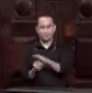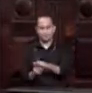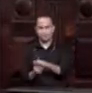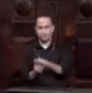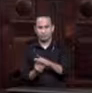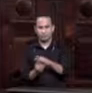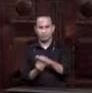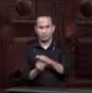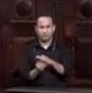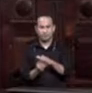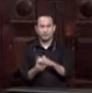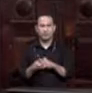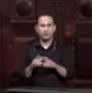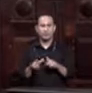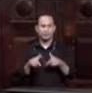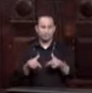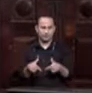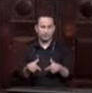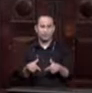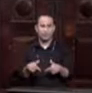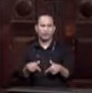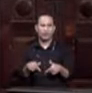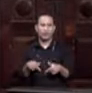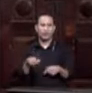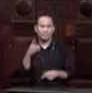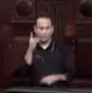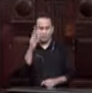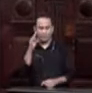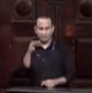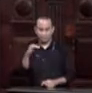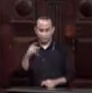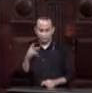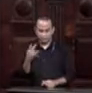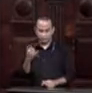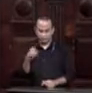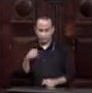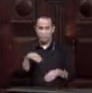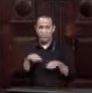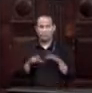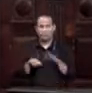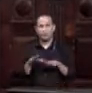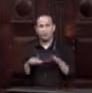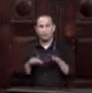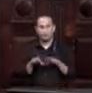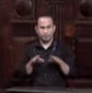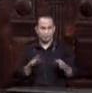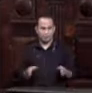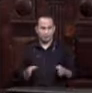vezes, em acatar, deputada Fatinha, a proposta de algumas bancadas, porque isso